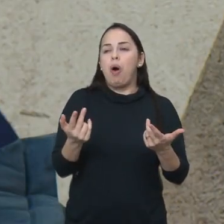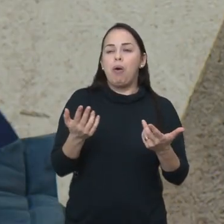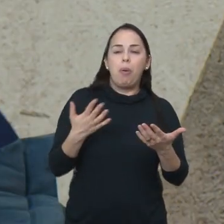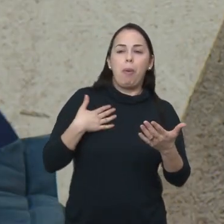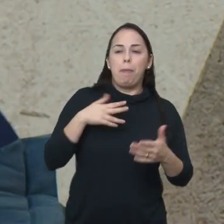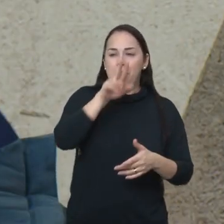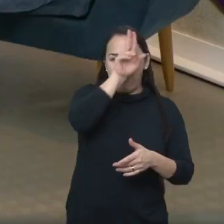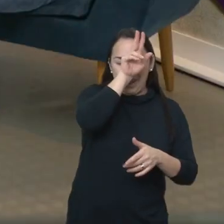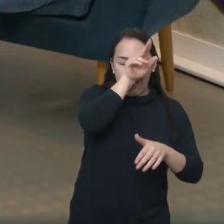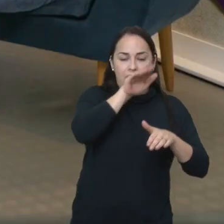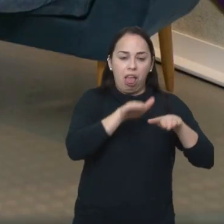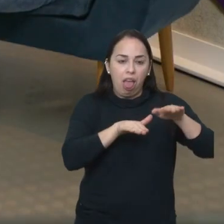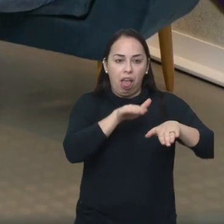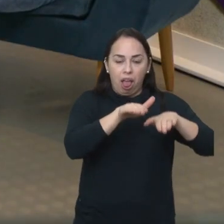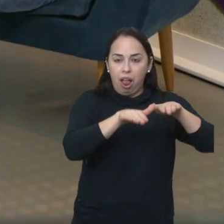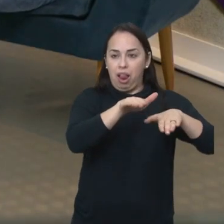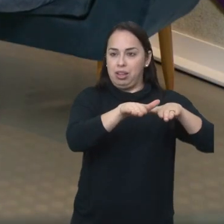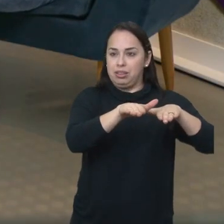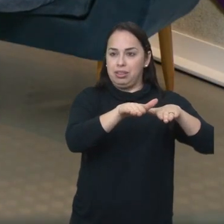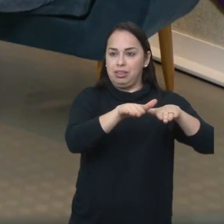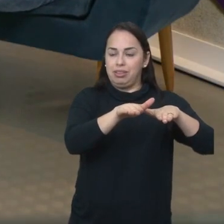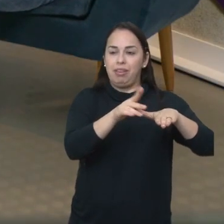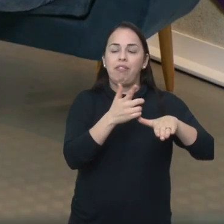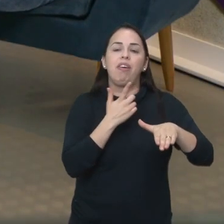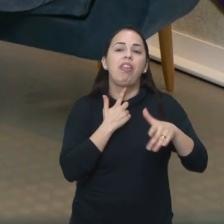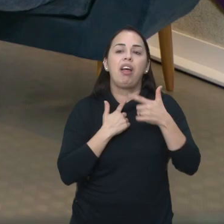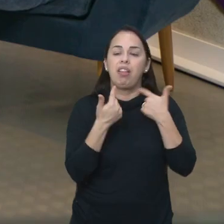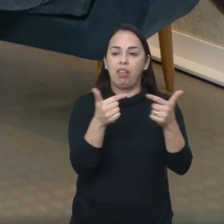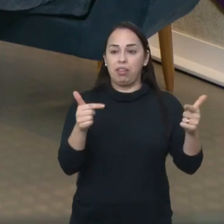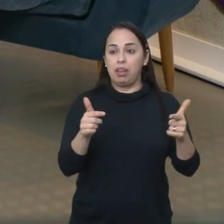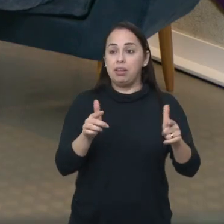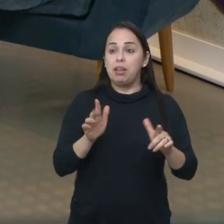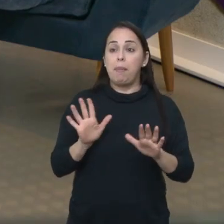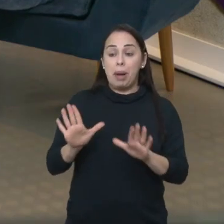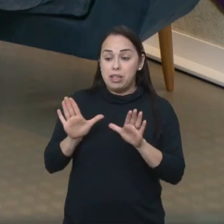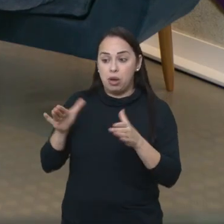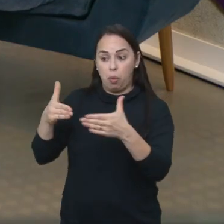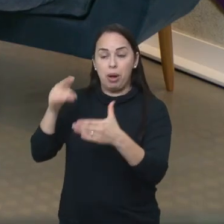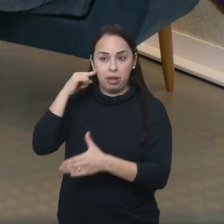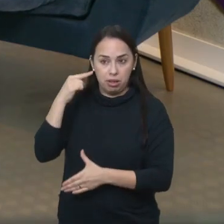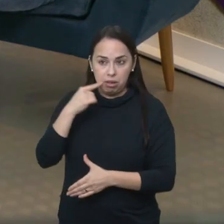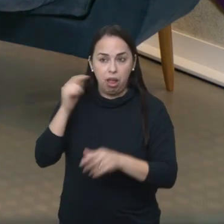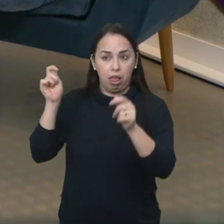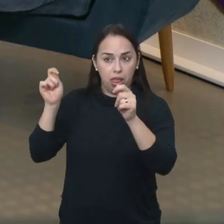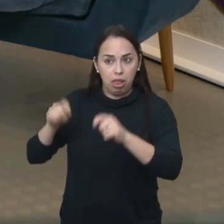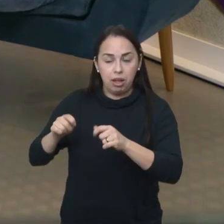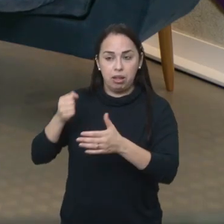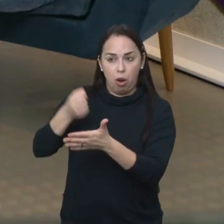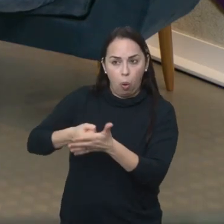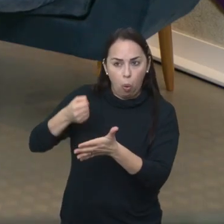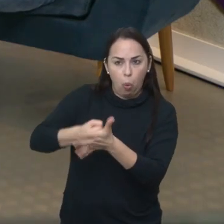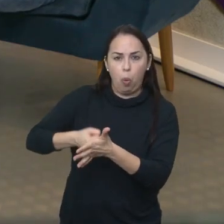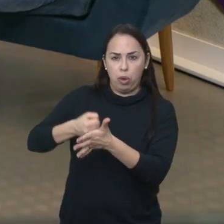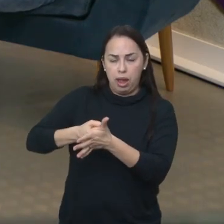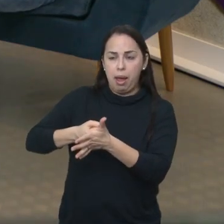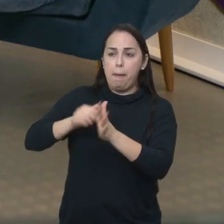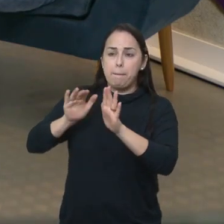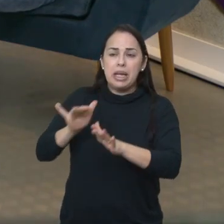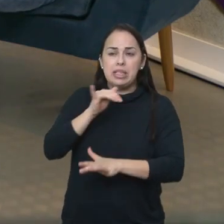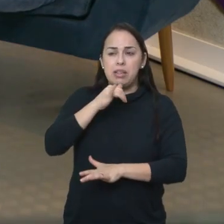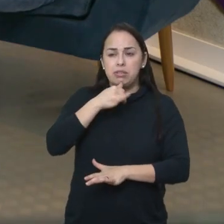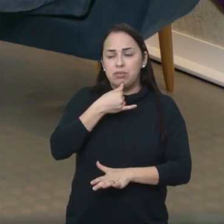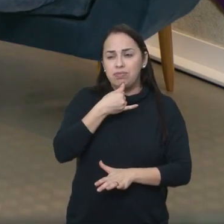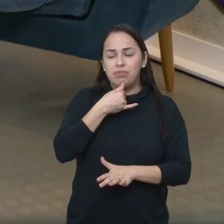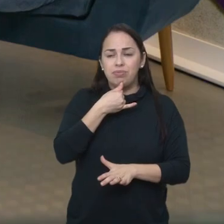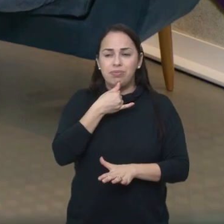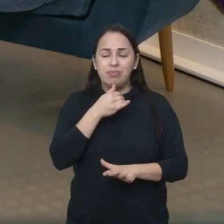a humanidade, em passos de formiga e sem vontade? Não por conta da comunidade surda, existem muitos movimentos para isso,